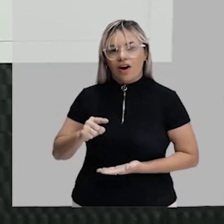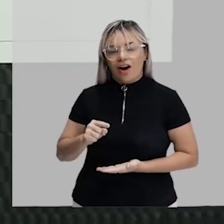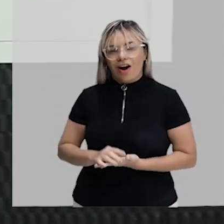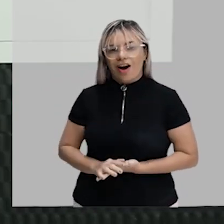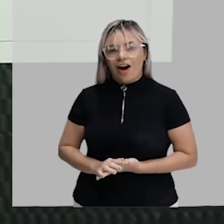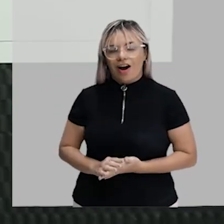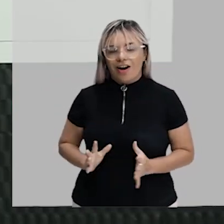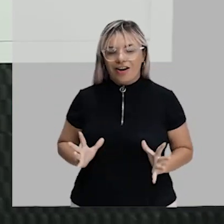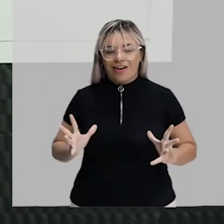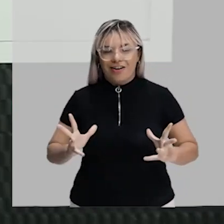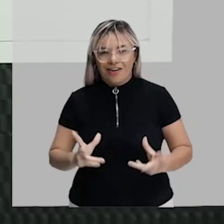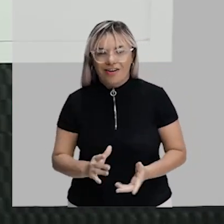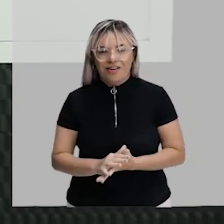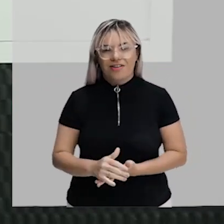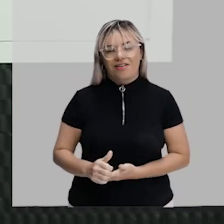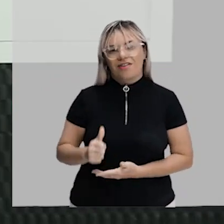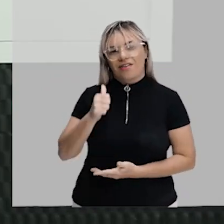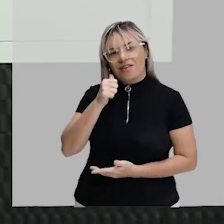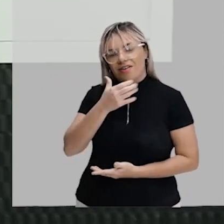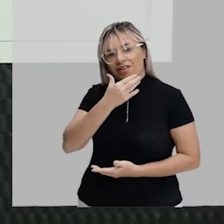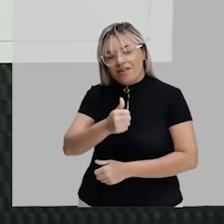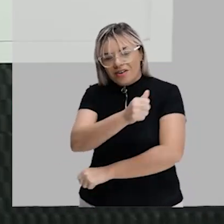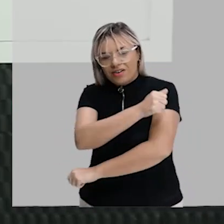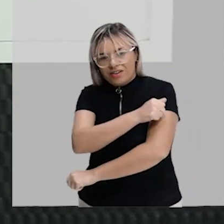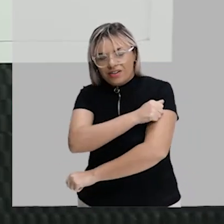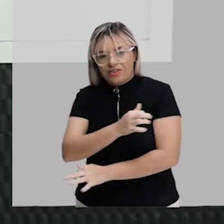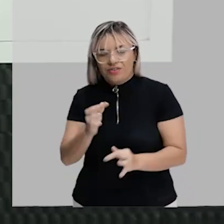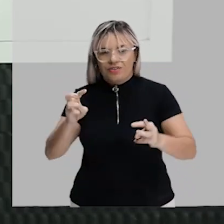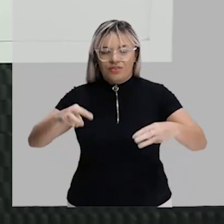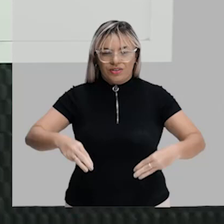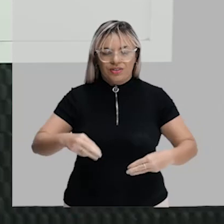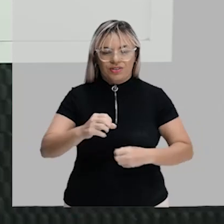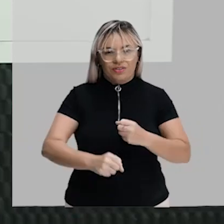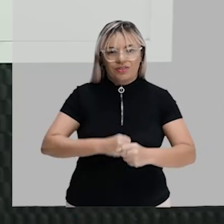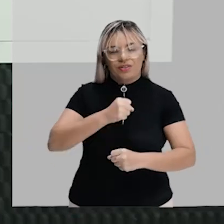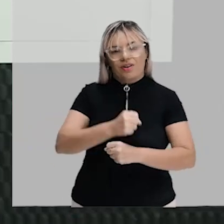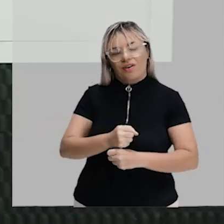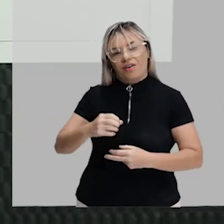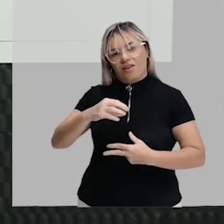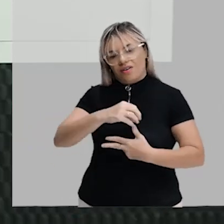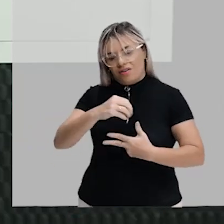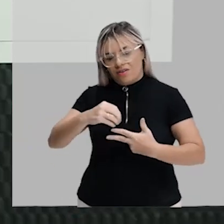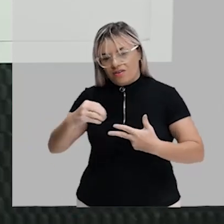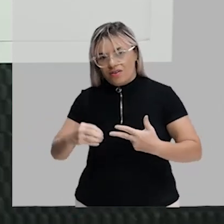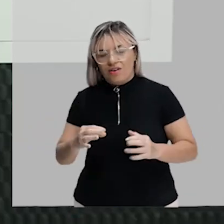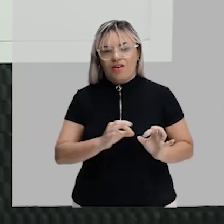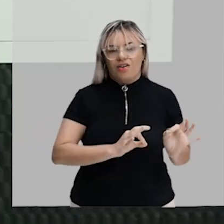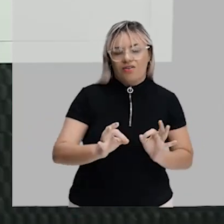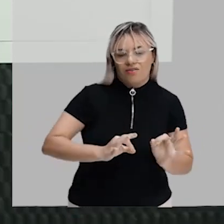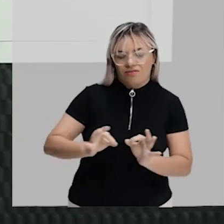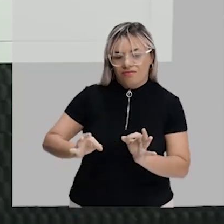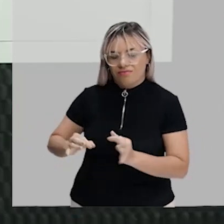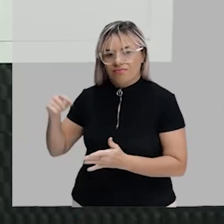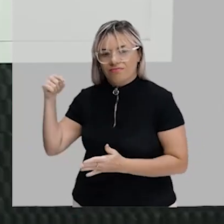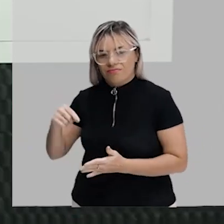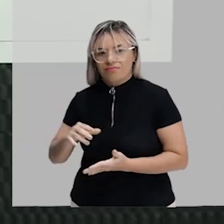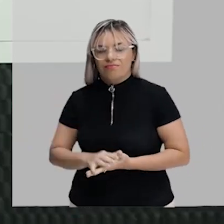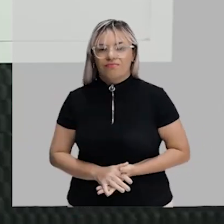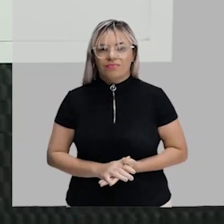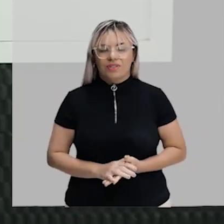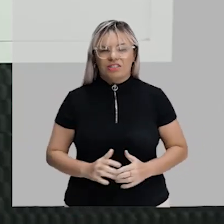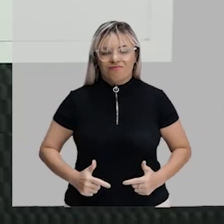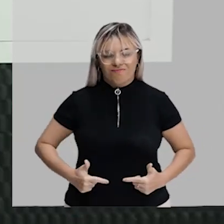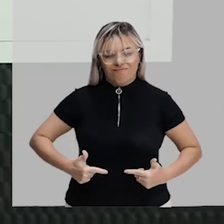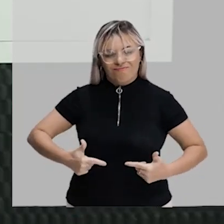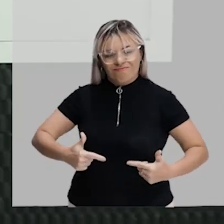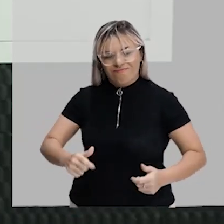que está focada em fazer Enem no final do ano, tá? E a nossa preocupação também é prepará-los, né, para essa batalha,